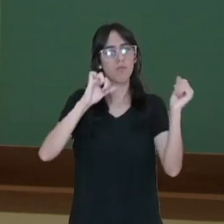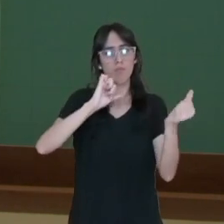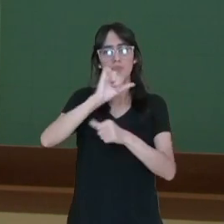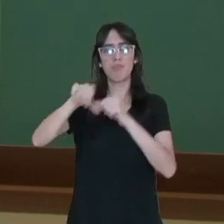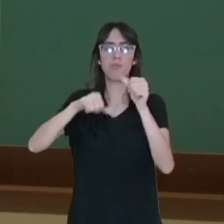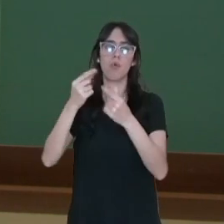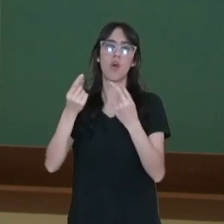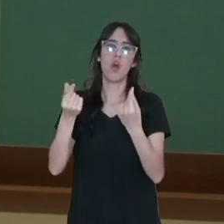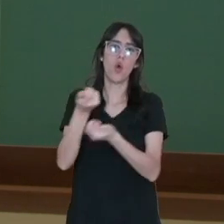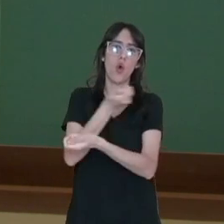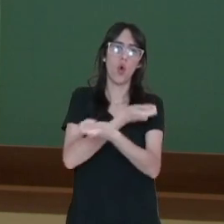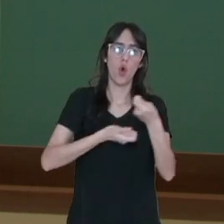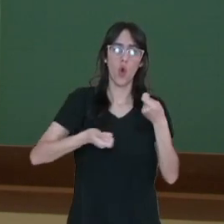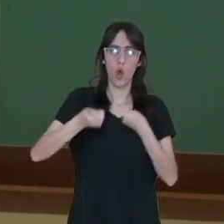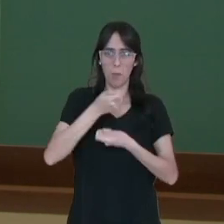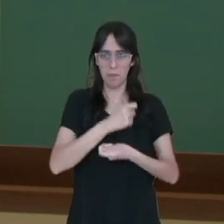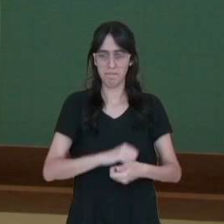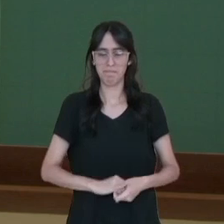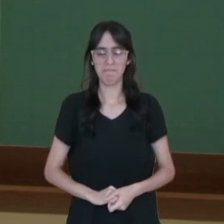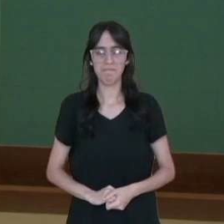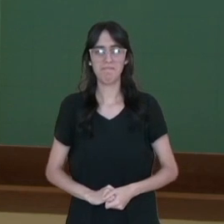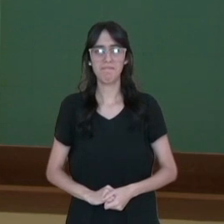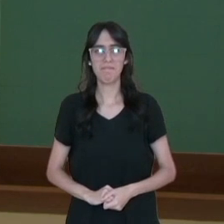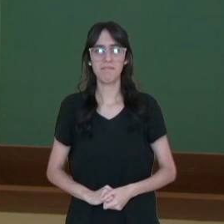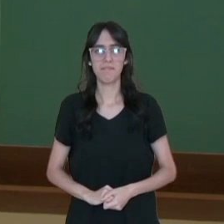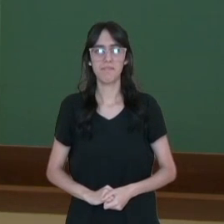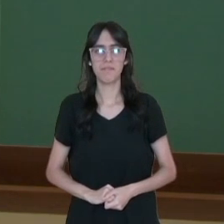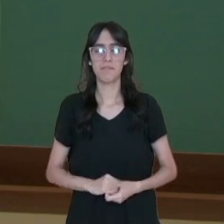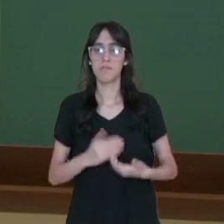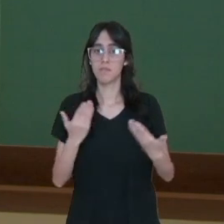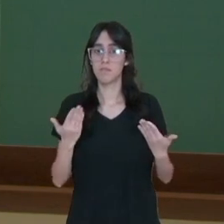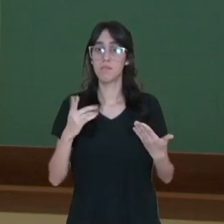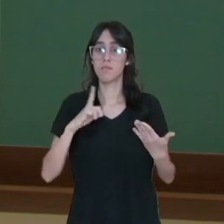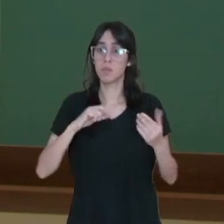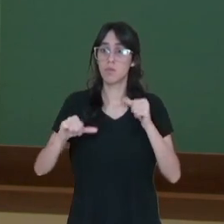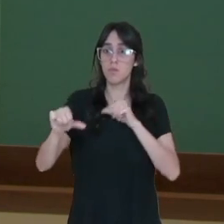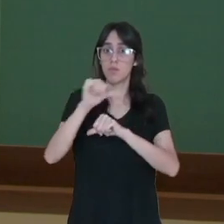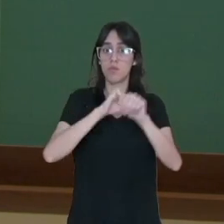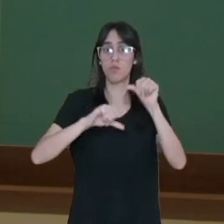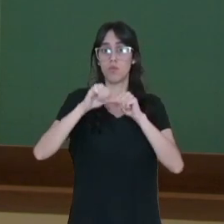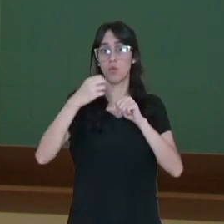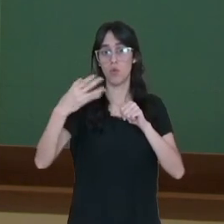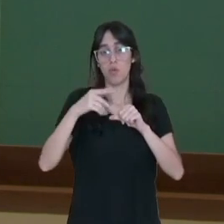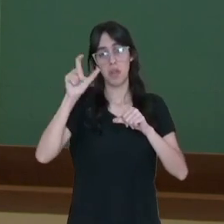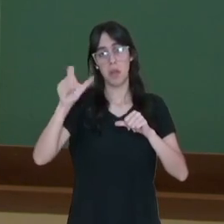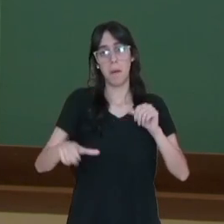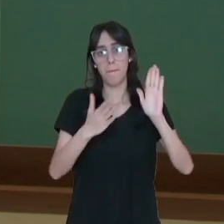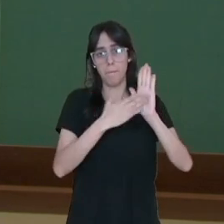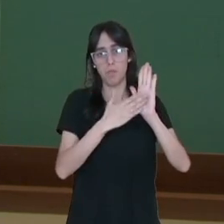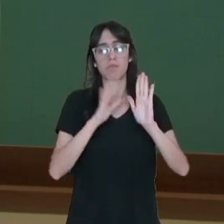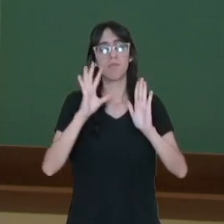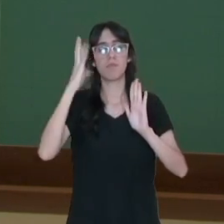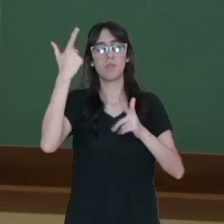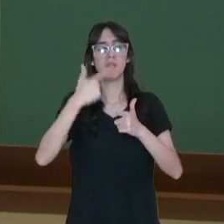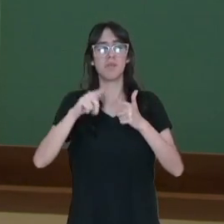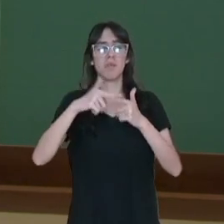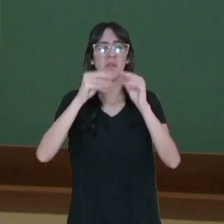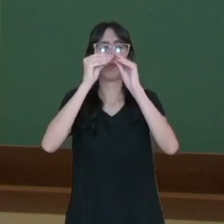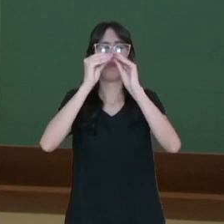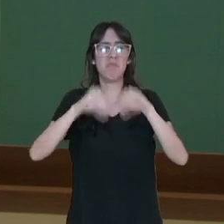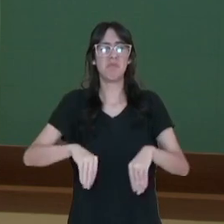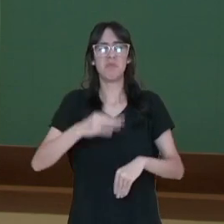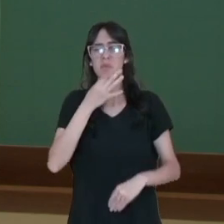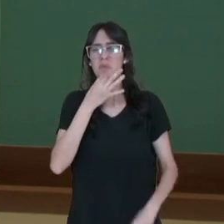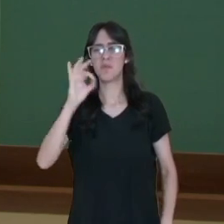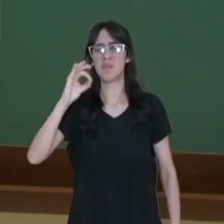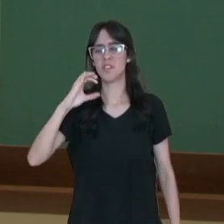reforma econômica, perestroika, reestruturação. A tragédia de Chernobyl, que aconteceu em